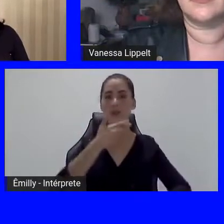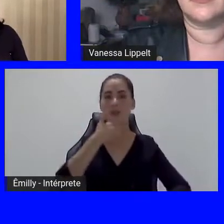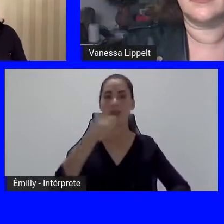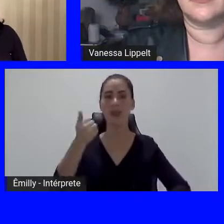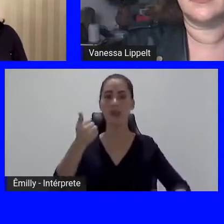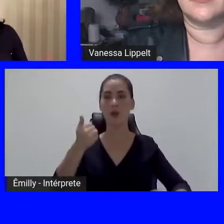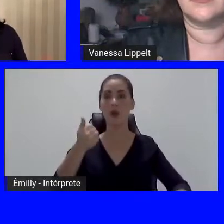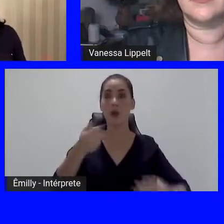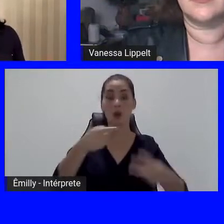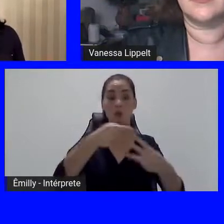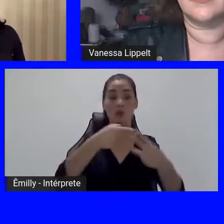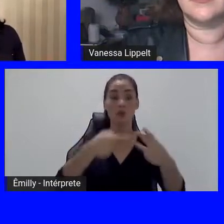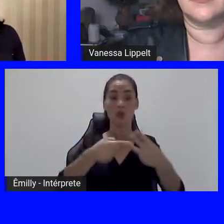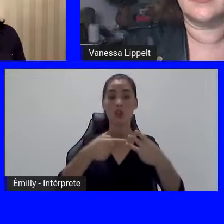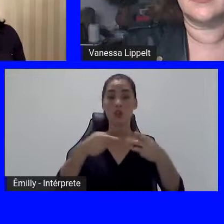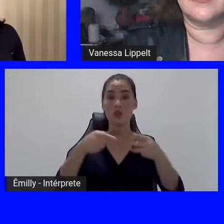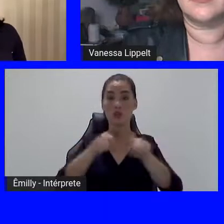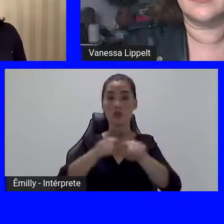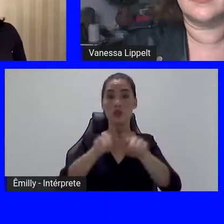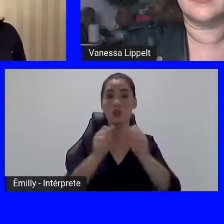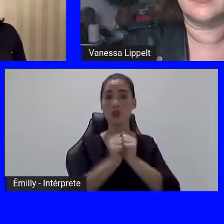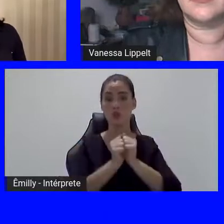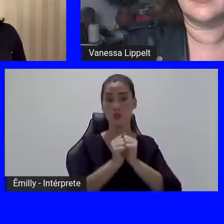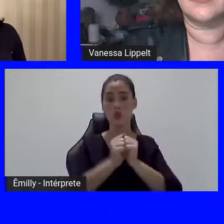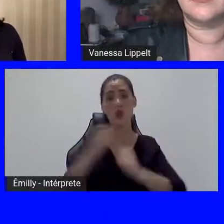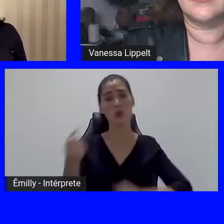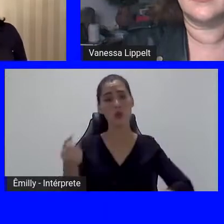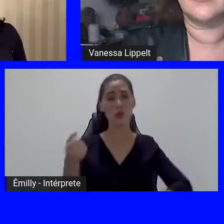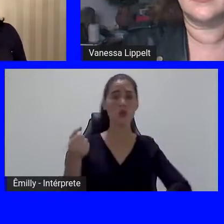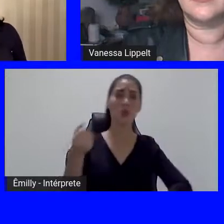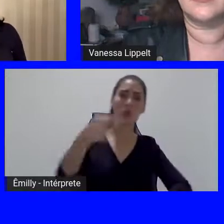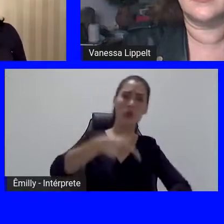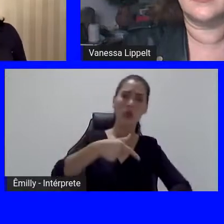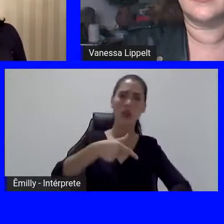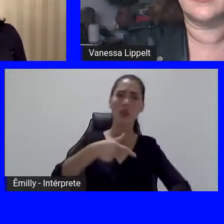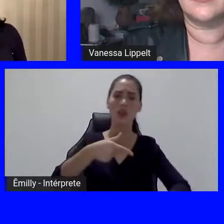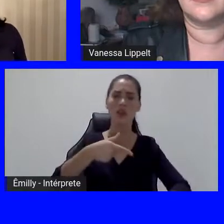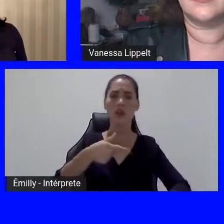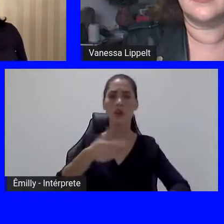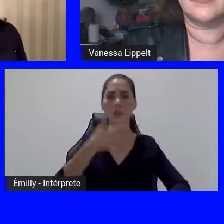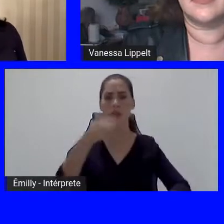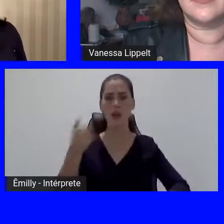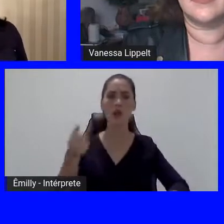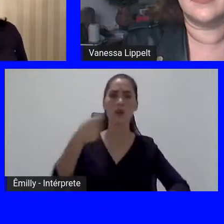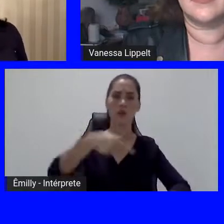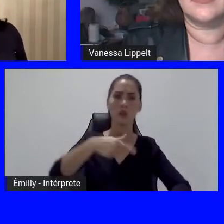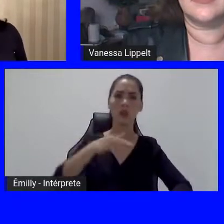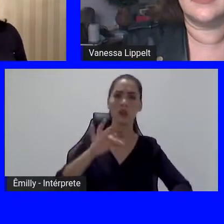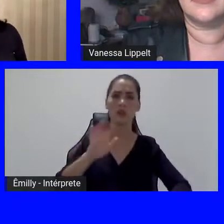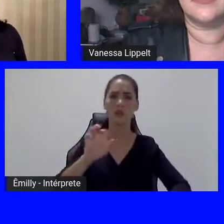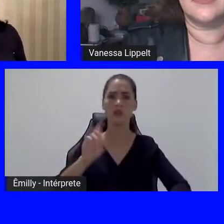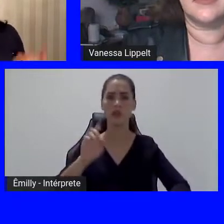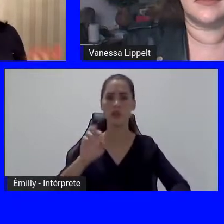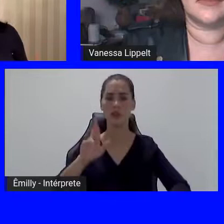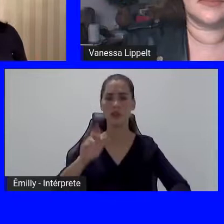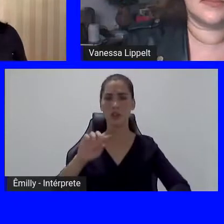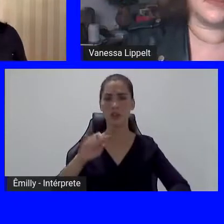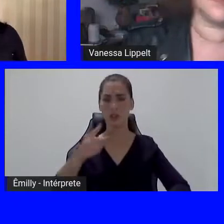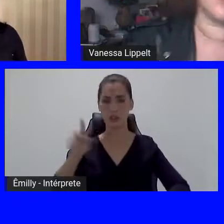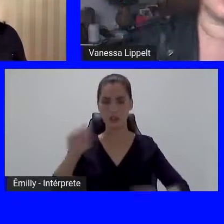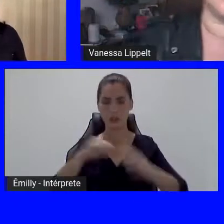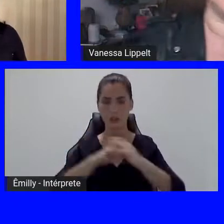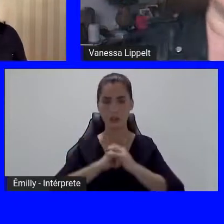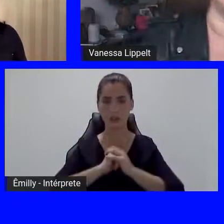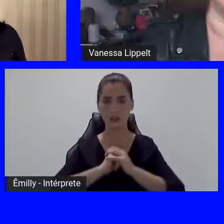até o final de março, com uma declaração oficial dos três partidos de que vão caminhar juntos até o final desse primeiro turno. Não